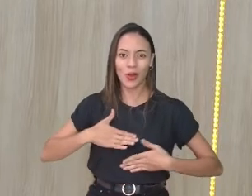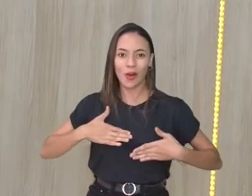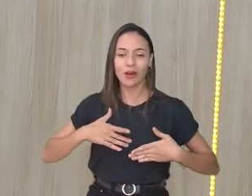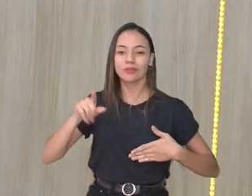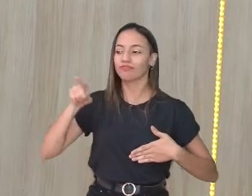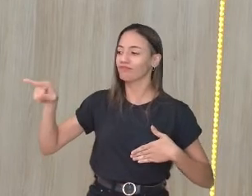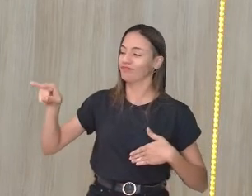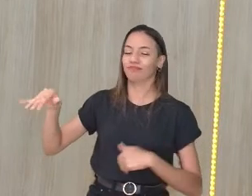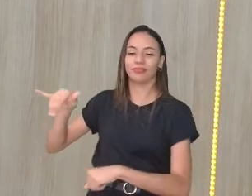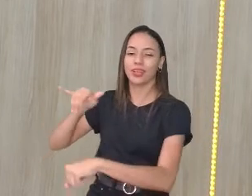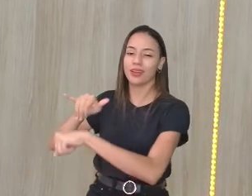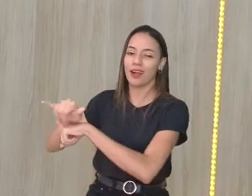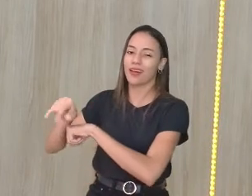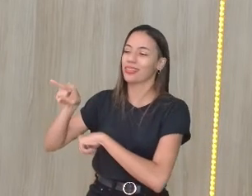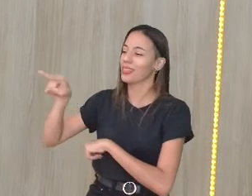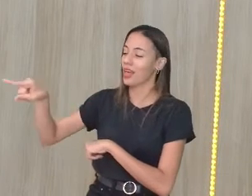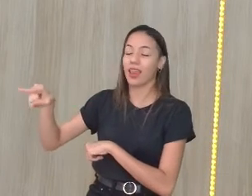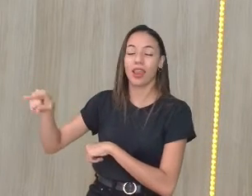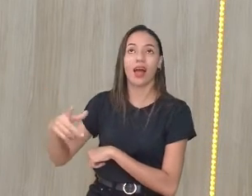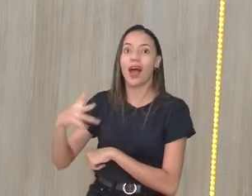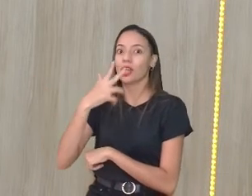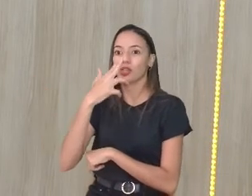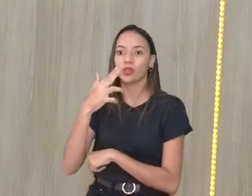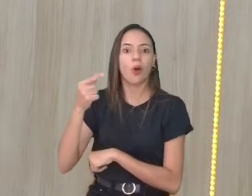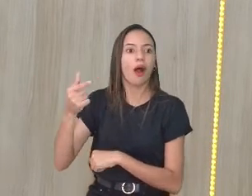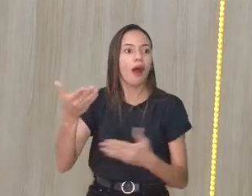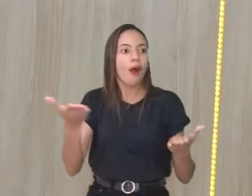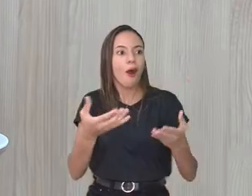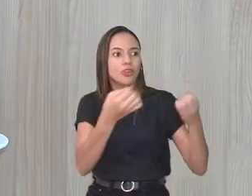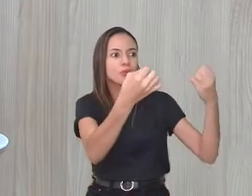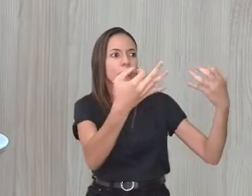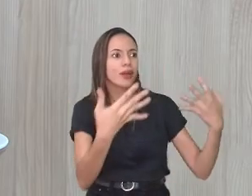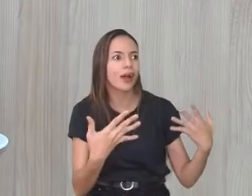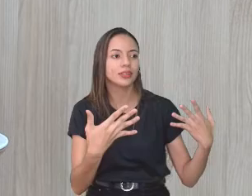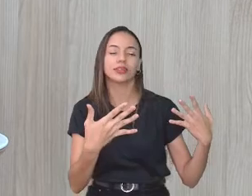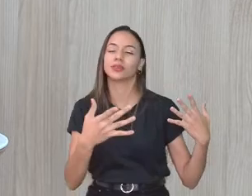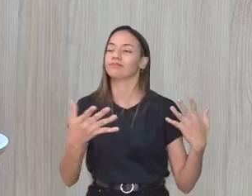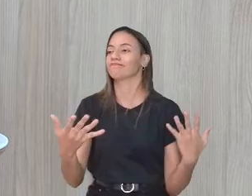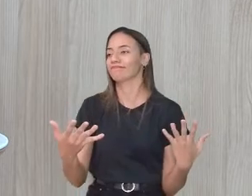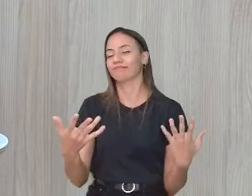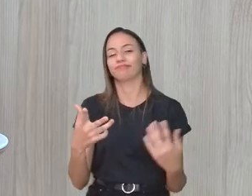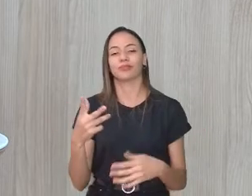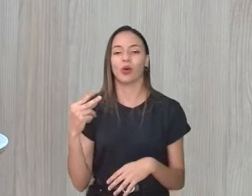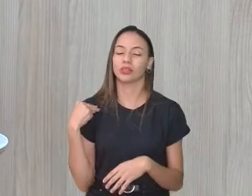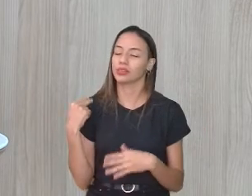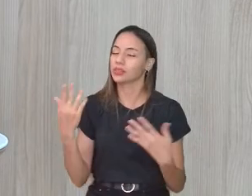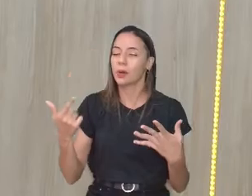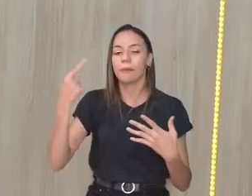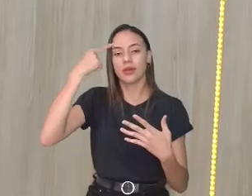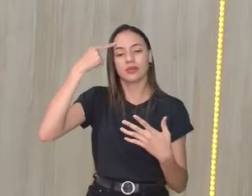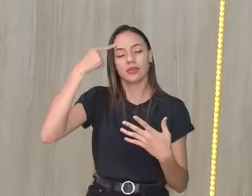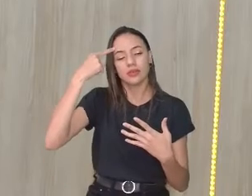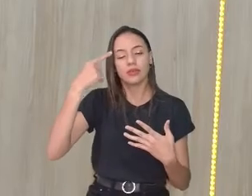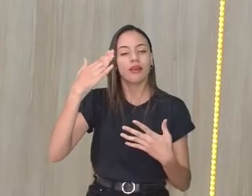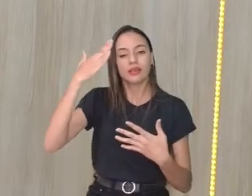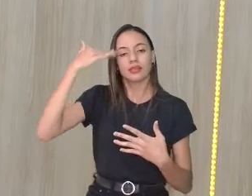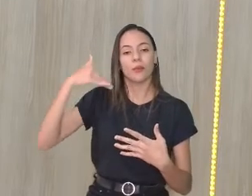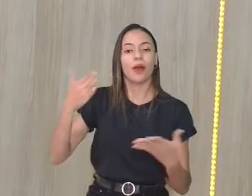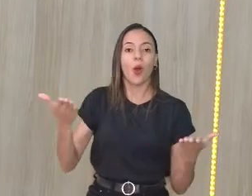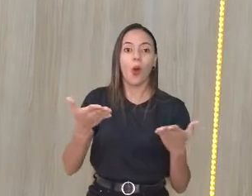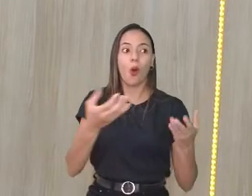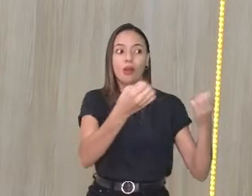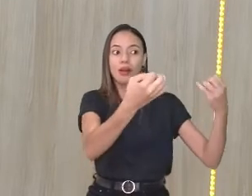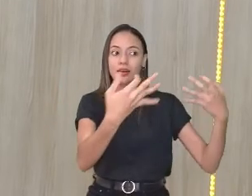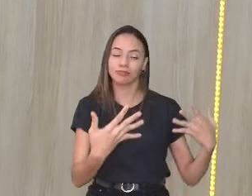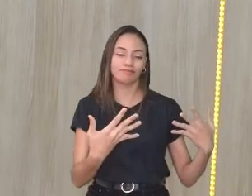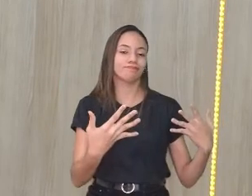pegou a professora Viviane, ó. Ela achando que ia saber por quê, ó. Já pensasse. Na minha estreia na sua aula, professora. Na estreia. Mas